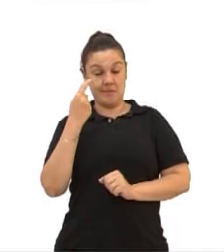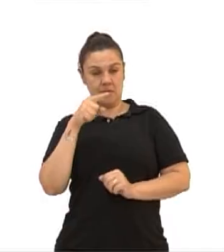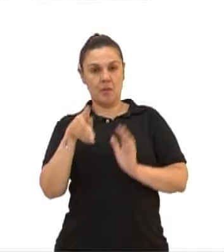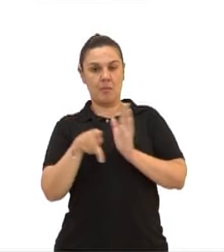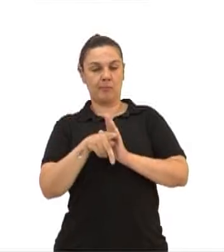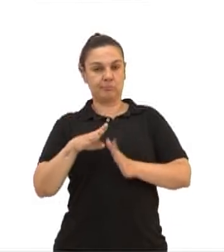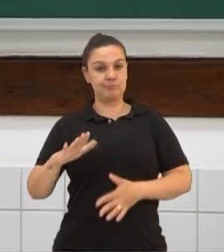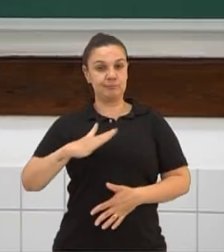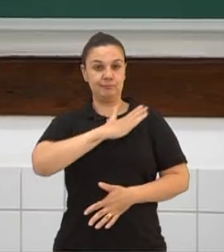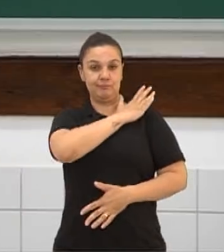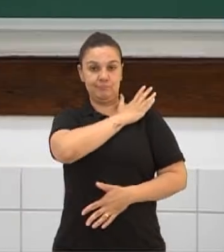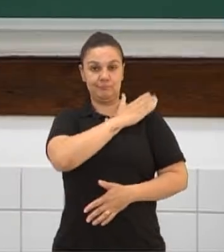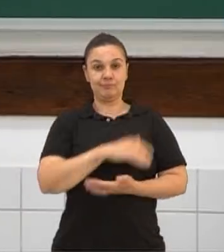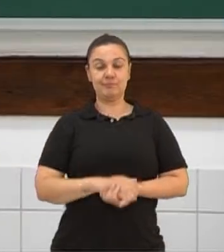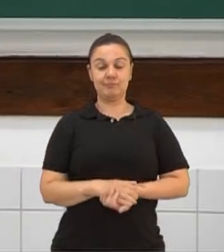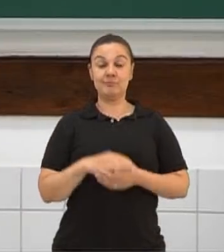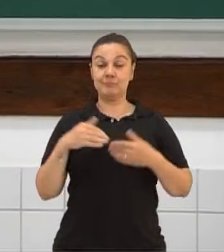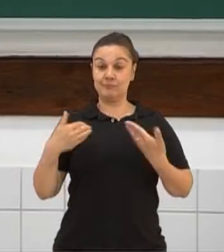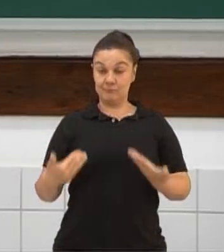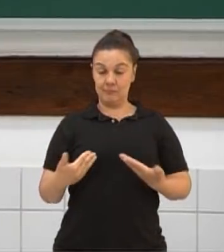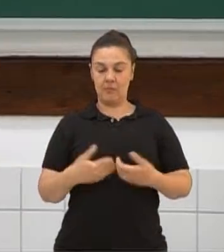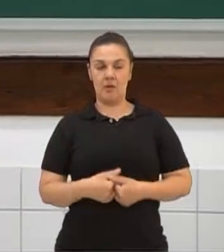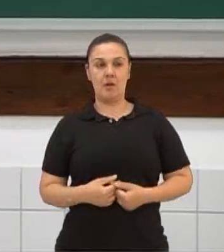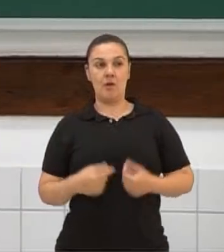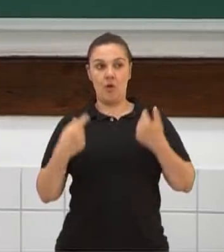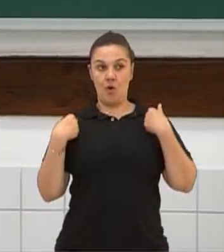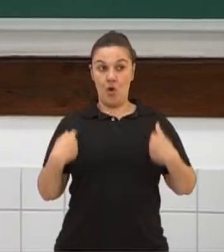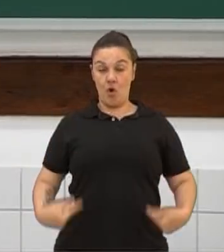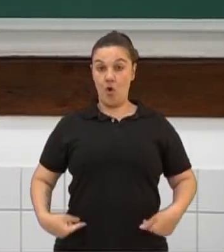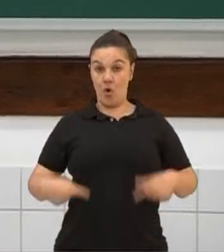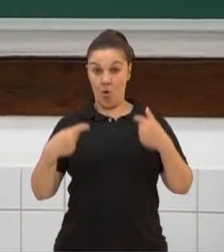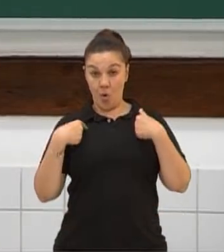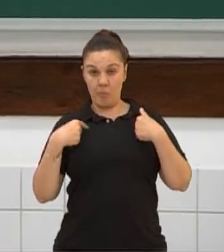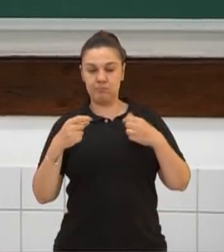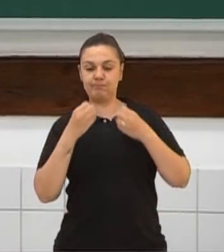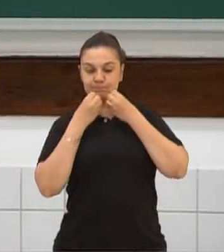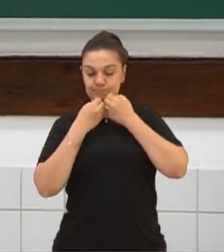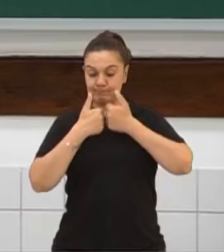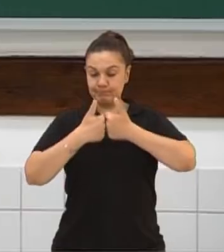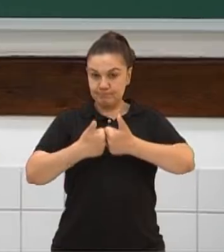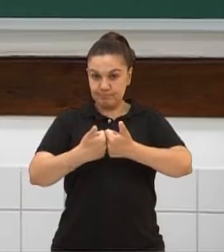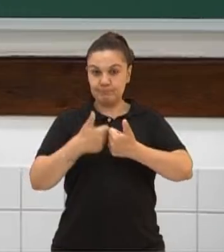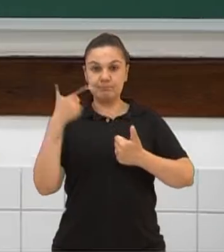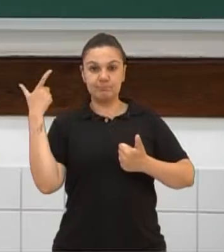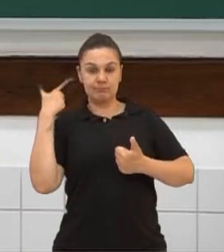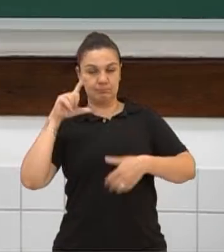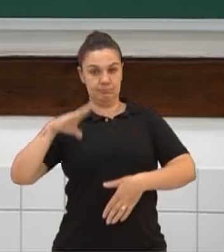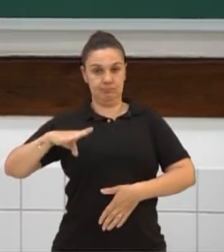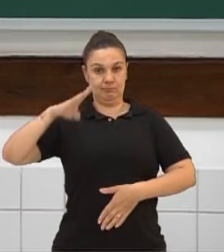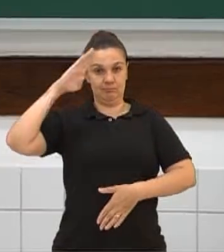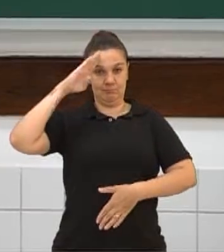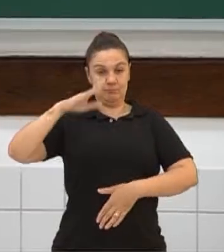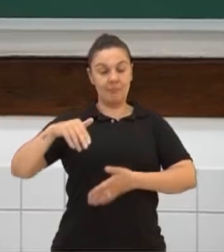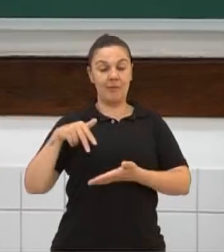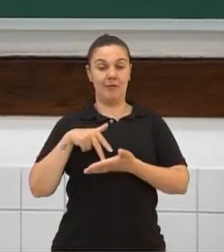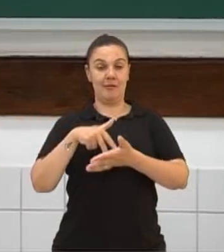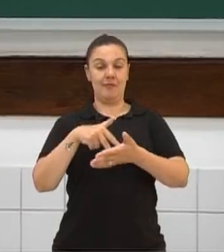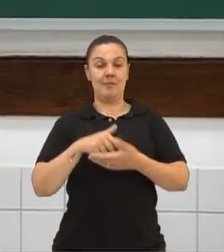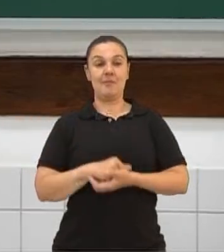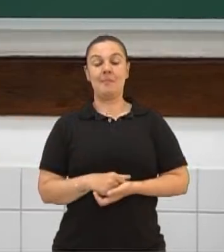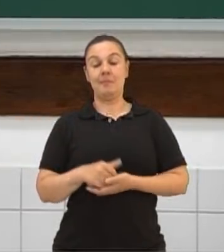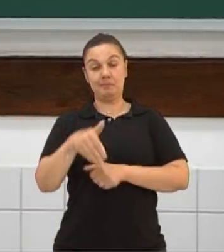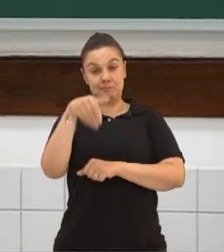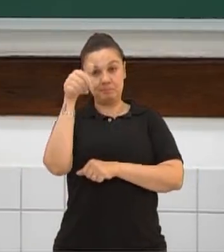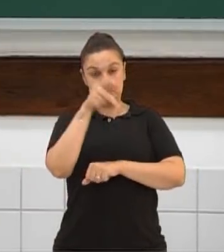seja, né, essa ideia de manter o corpo, né, fisicamente bem preparado para servir a sua nação. E